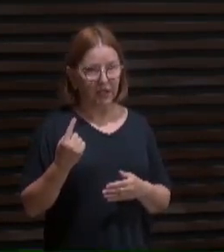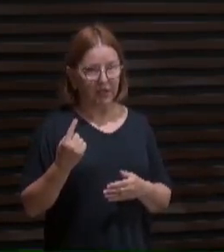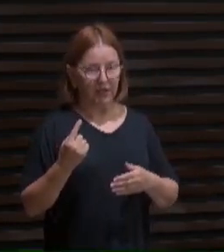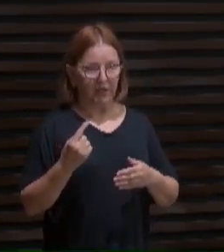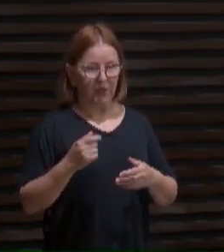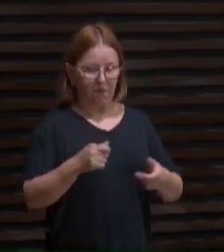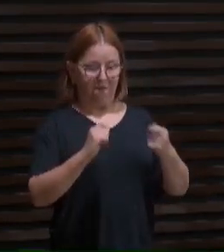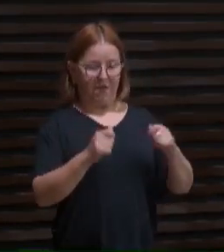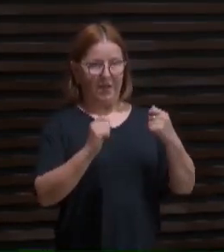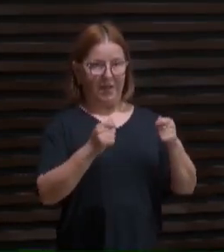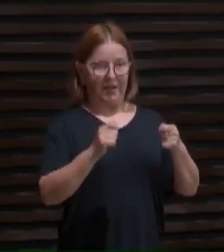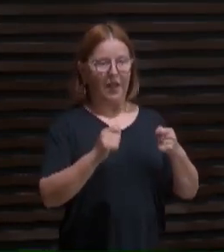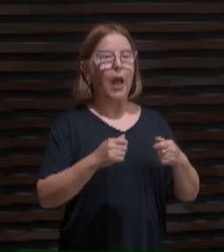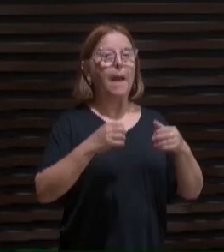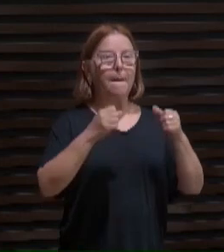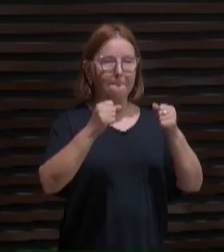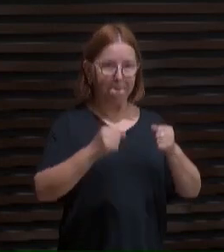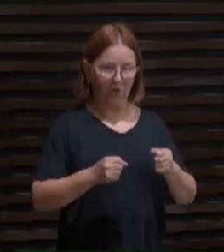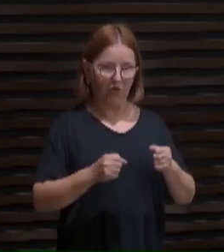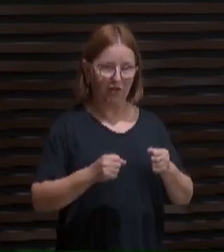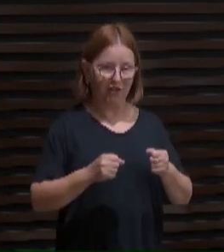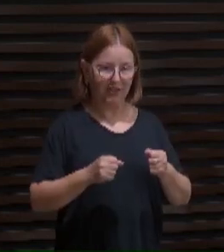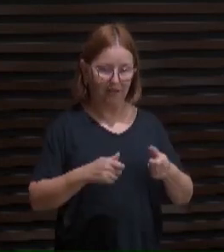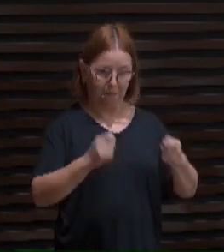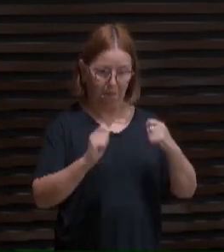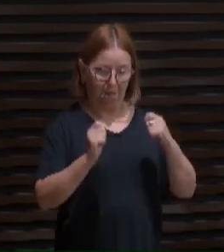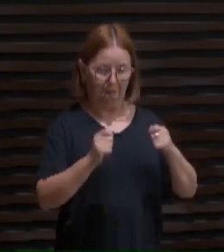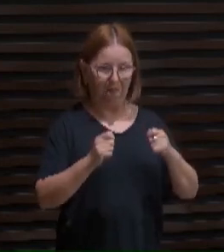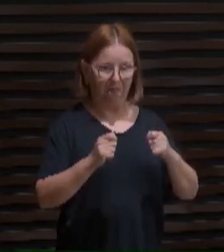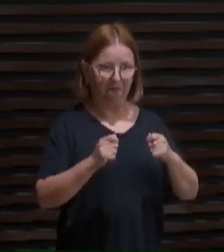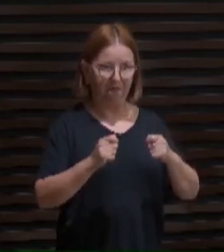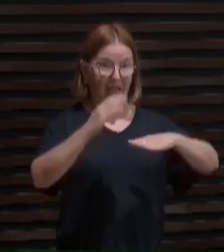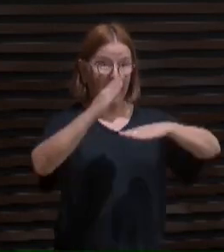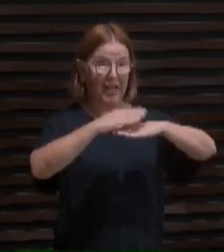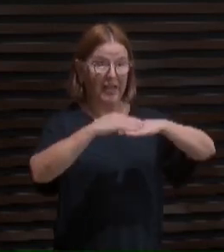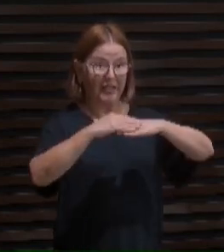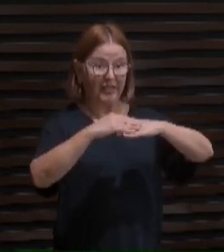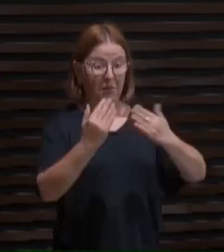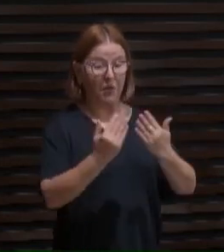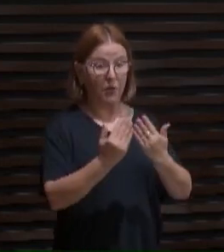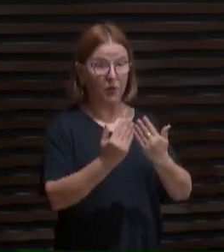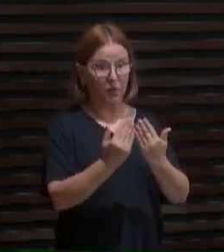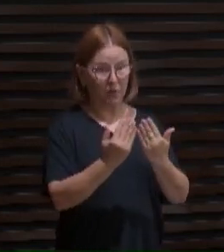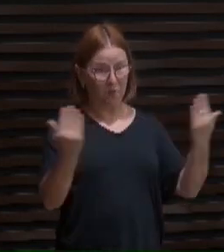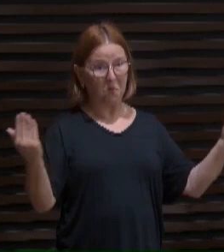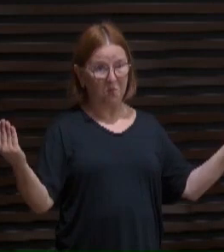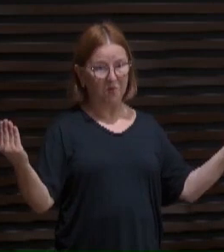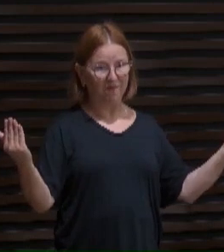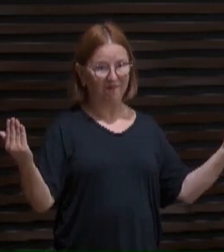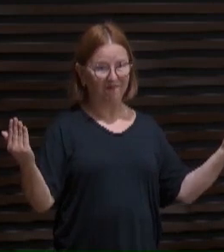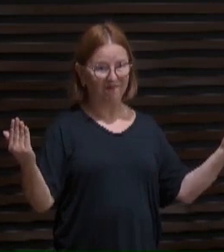de cima da muralha. Quilômetros e quilômetros.